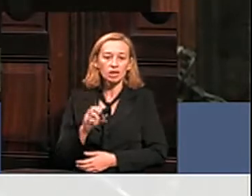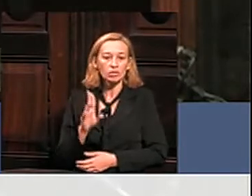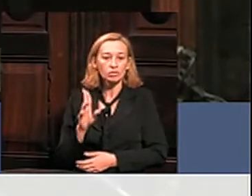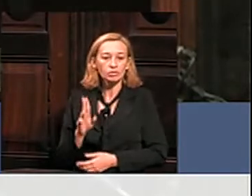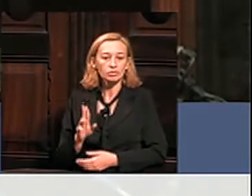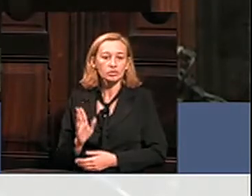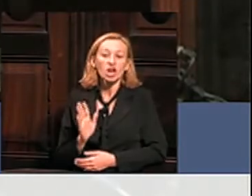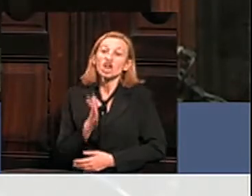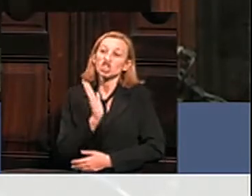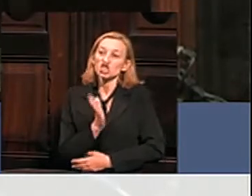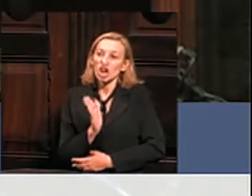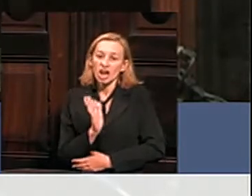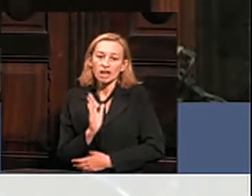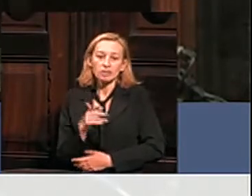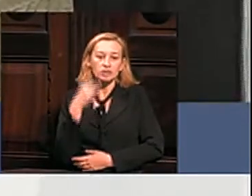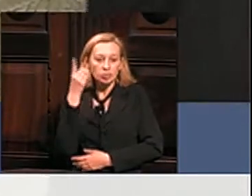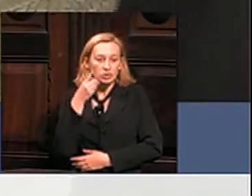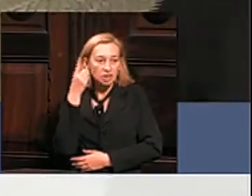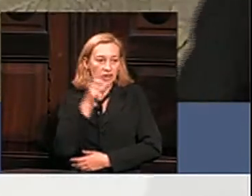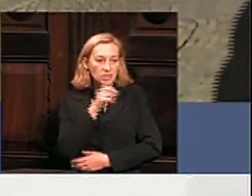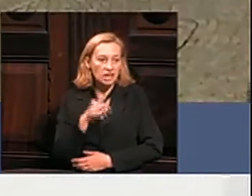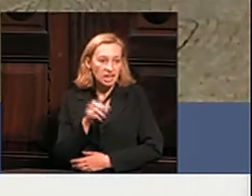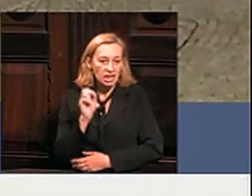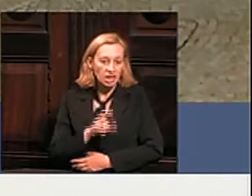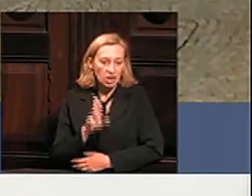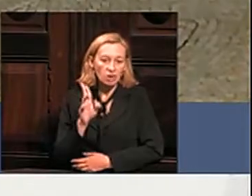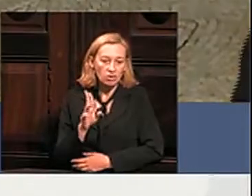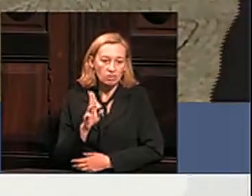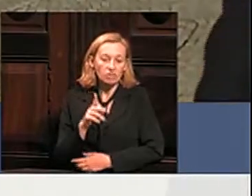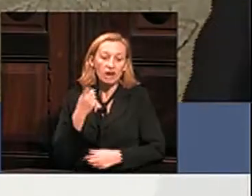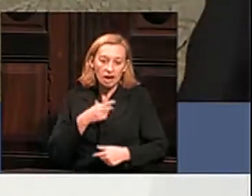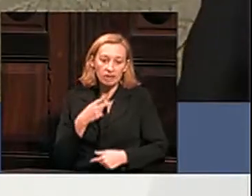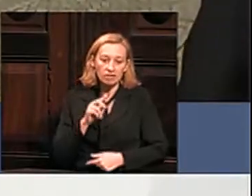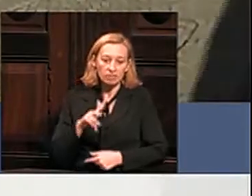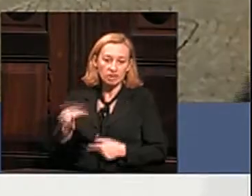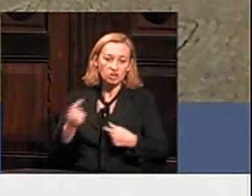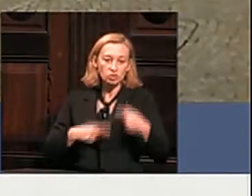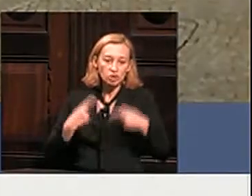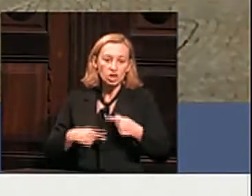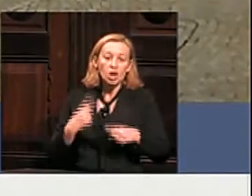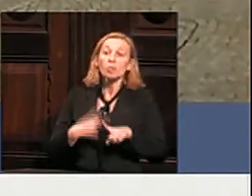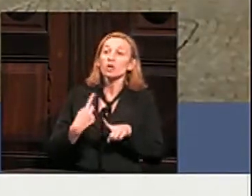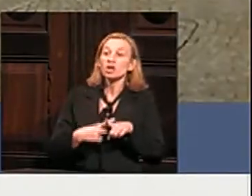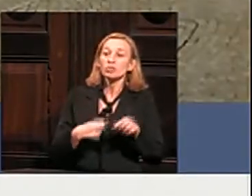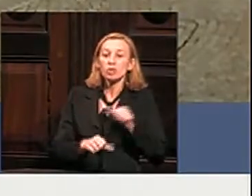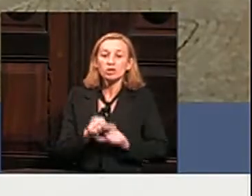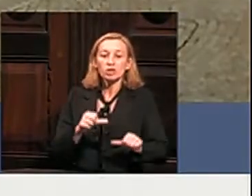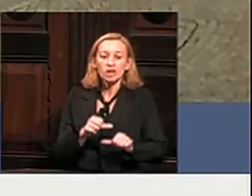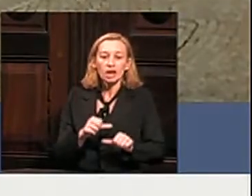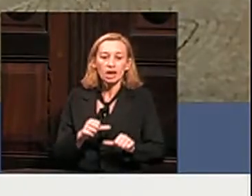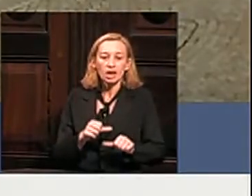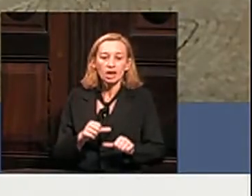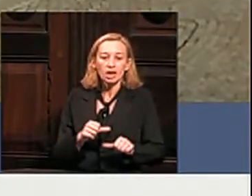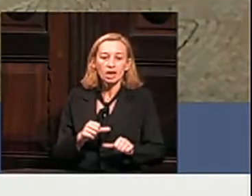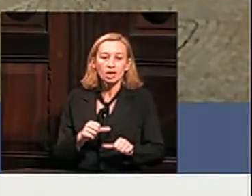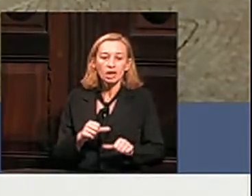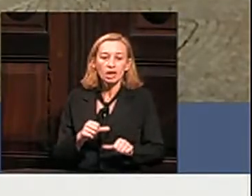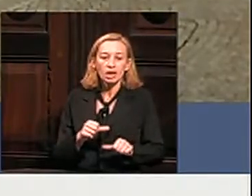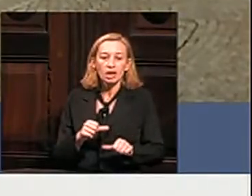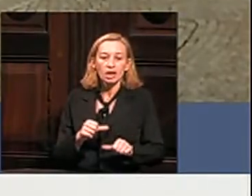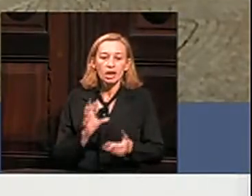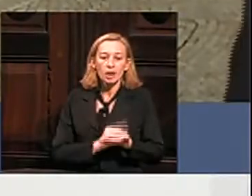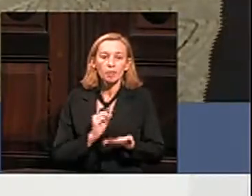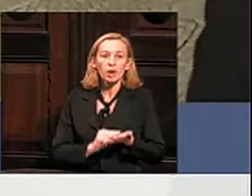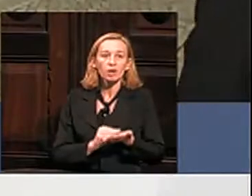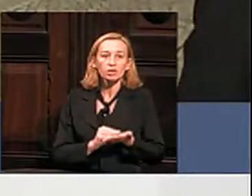que o deputado Zaqueu Teixeira vai se dirigir deputada para o Lucinha, para discutir, por que a gente não pode reverter a pauta e colocar para votar o êxodo? É